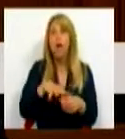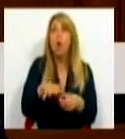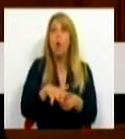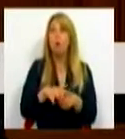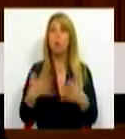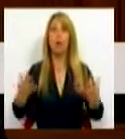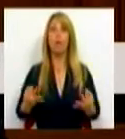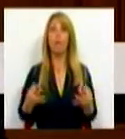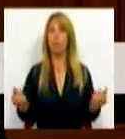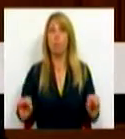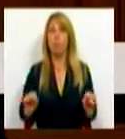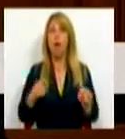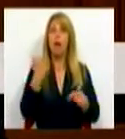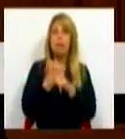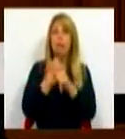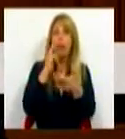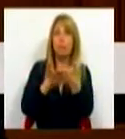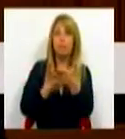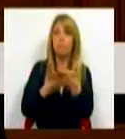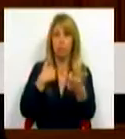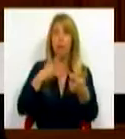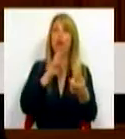tenho trabalho factual para lhe poder responder.